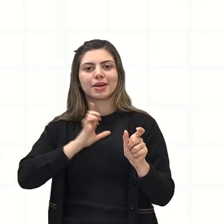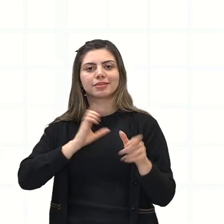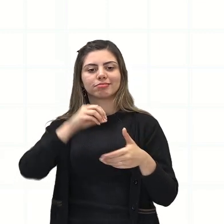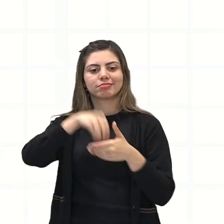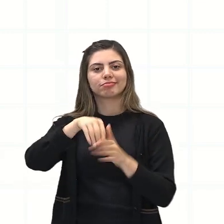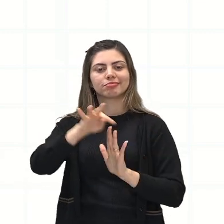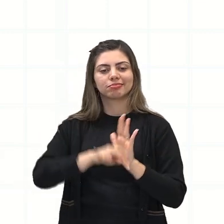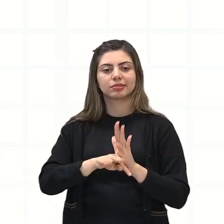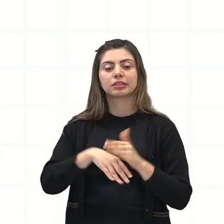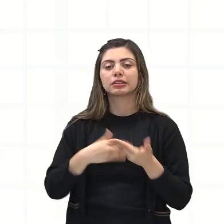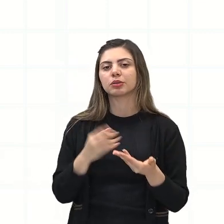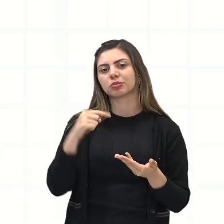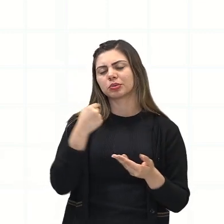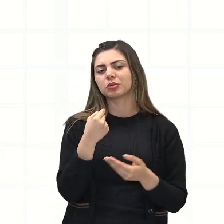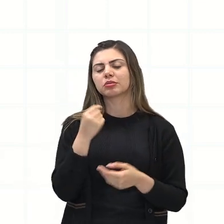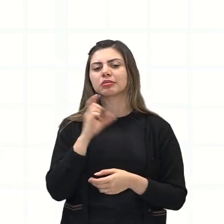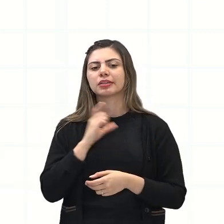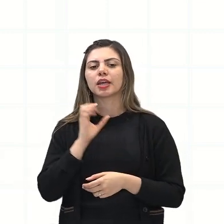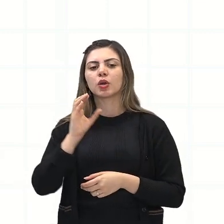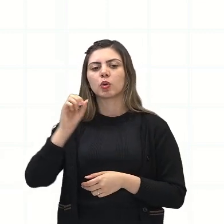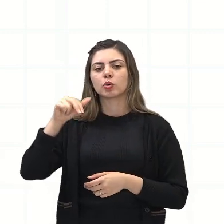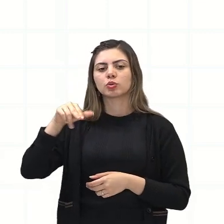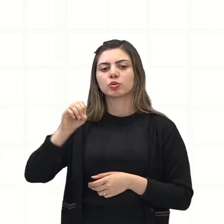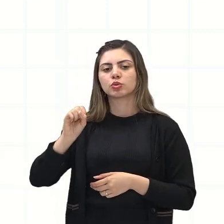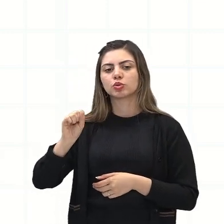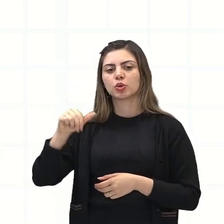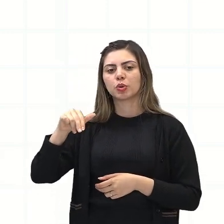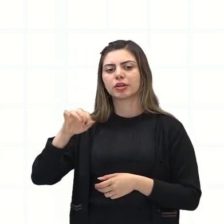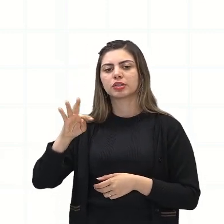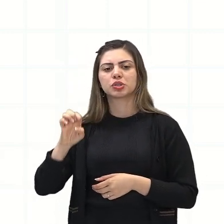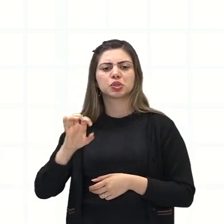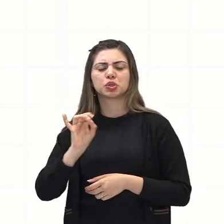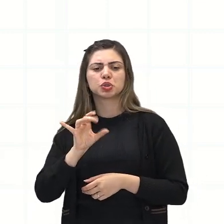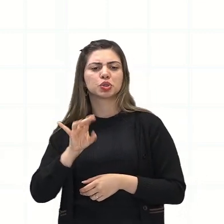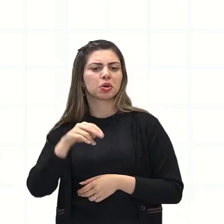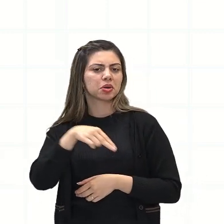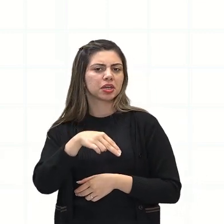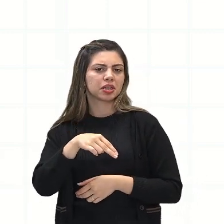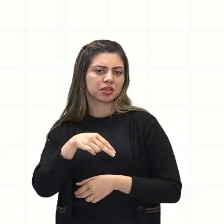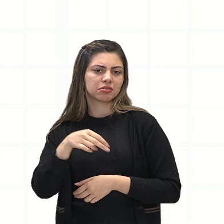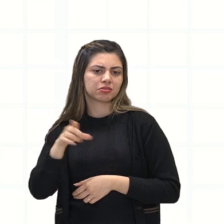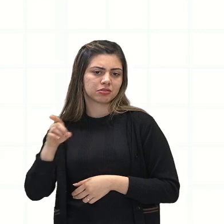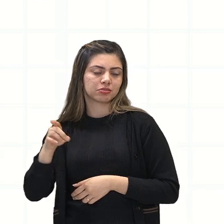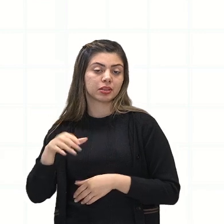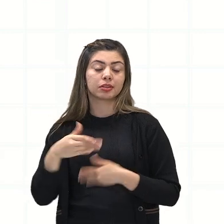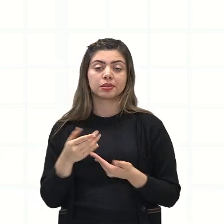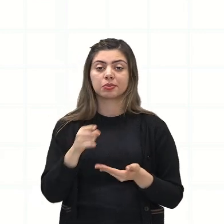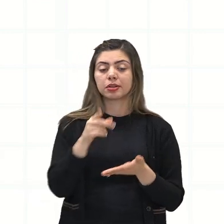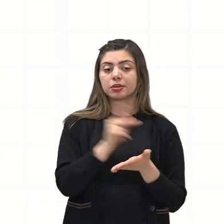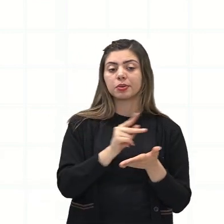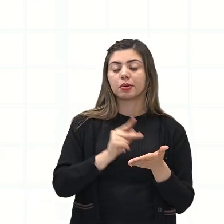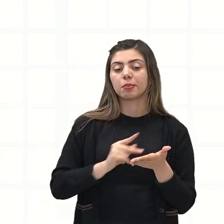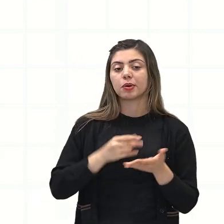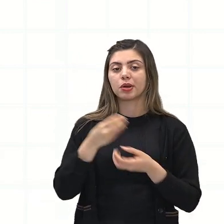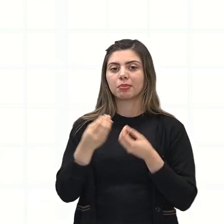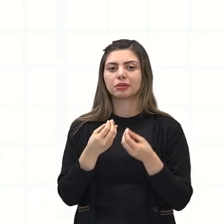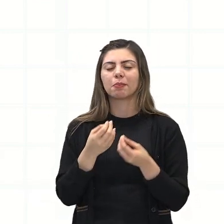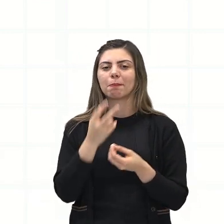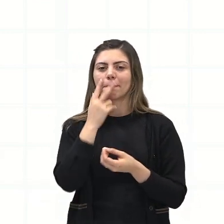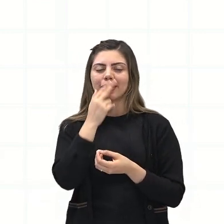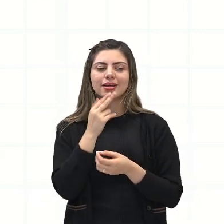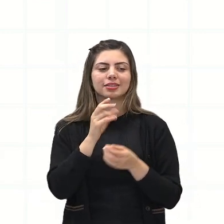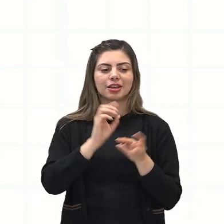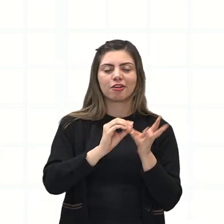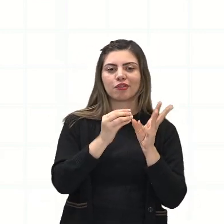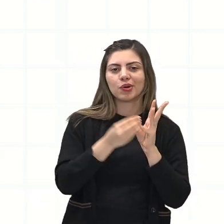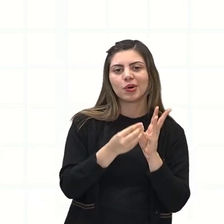de consoante a gente só vê o N e o T. O poema todo, então, brinca com as